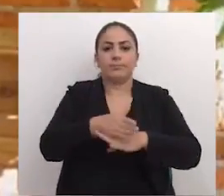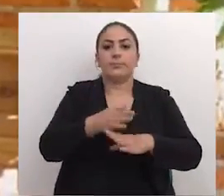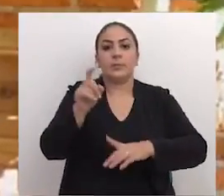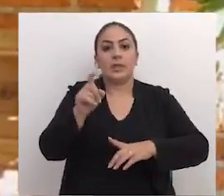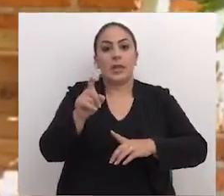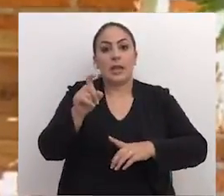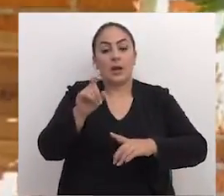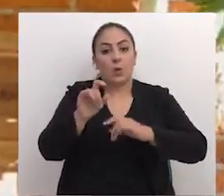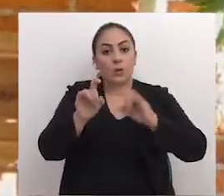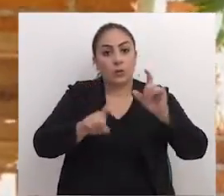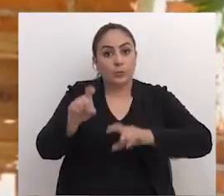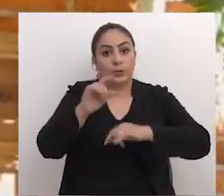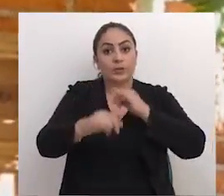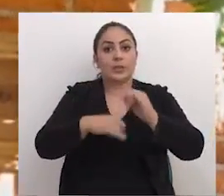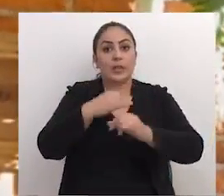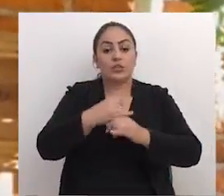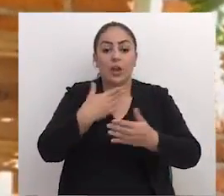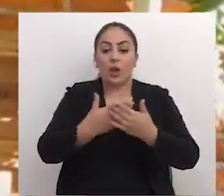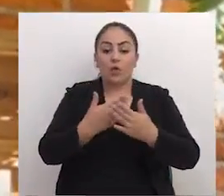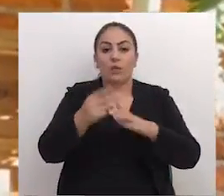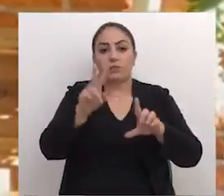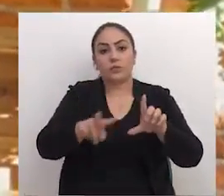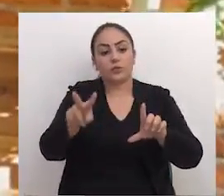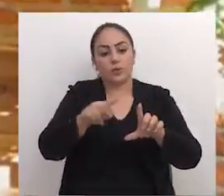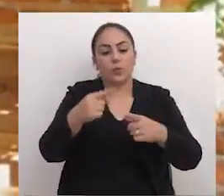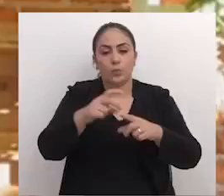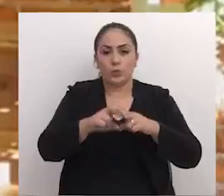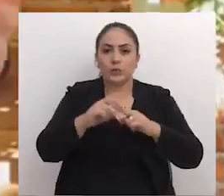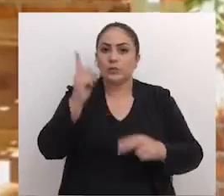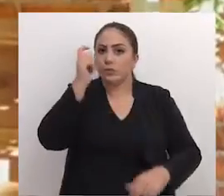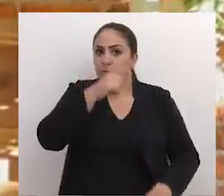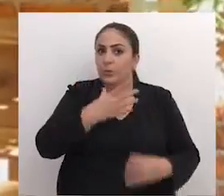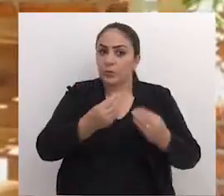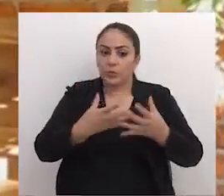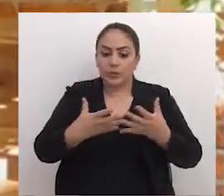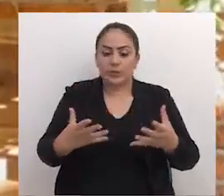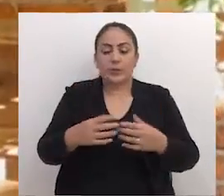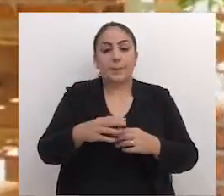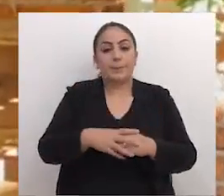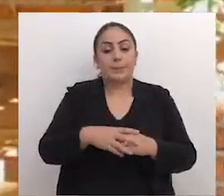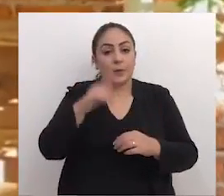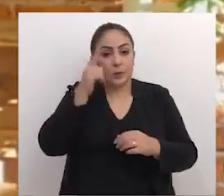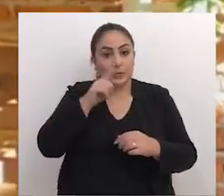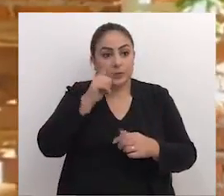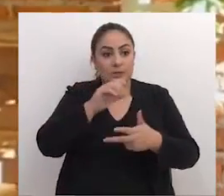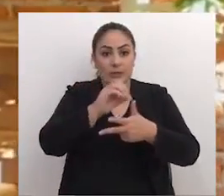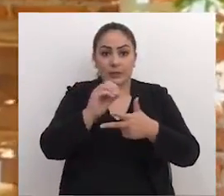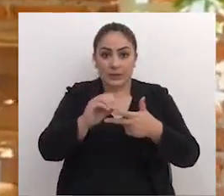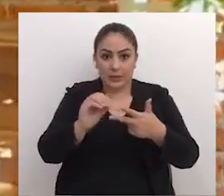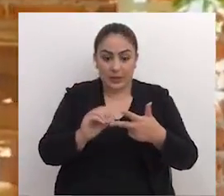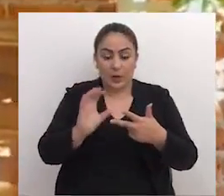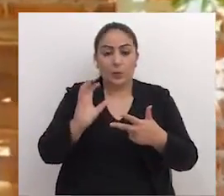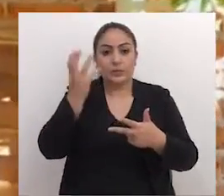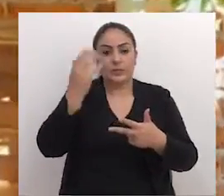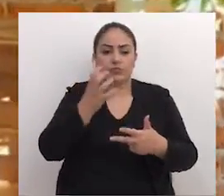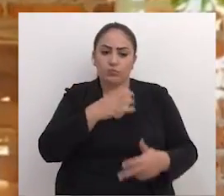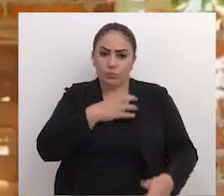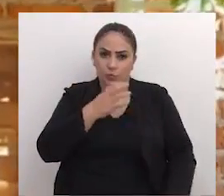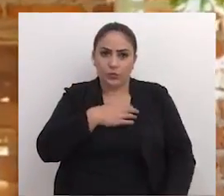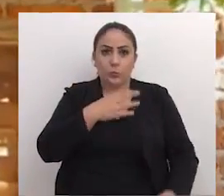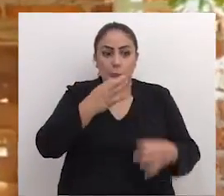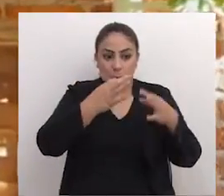acesso à internet, não têm acesso às aulas virtuais, então a dificuldade é enorme. Para que o exame possa acontecer